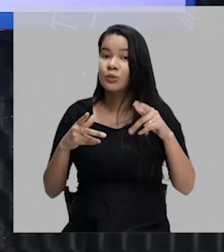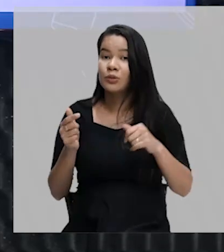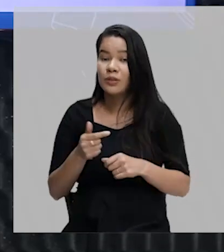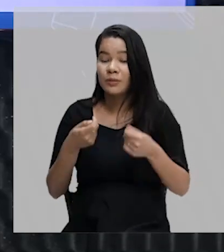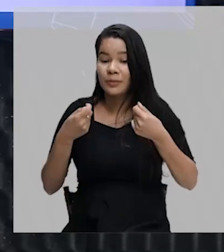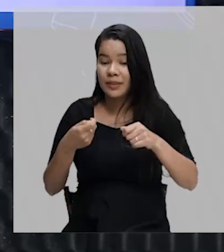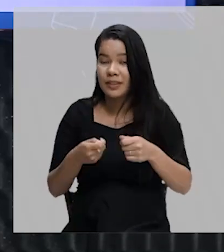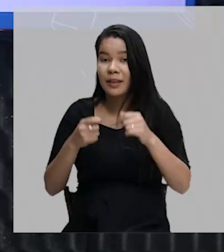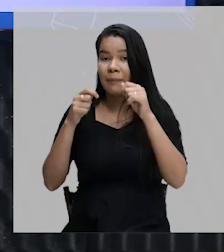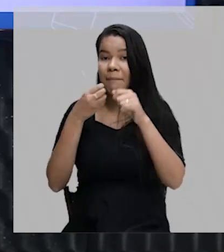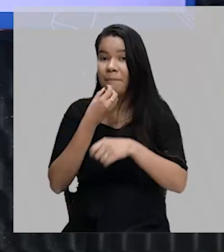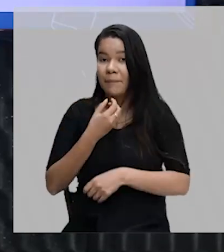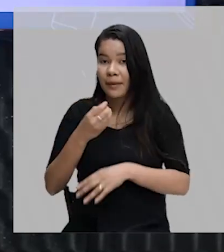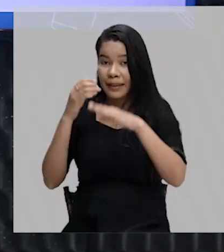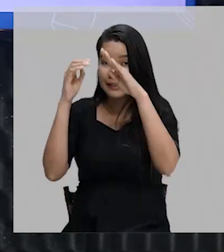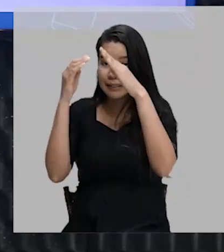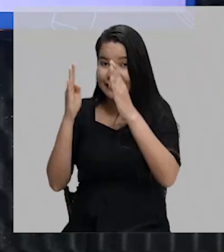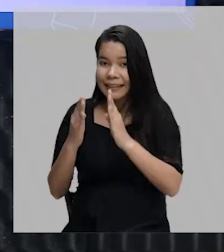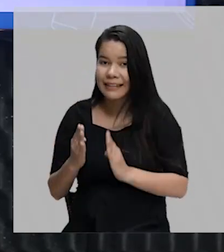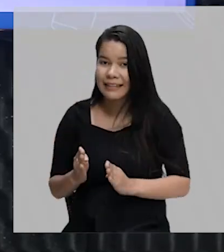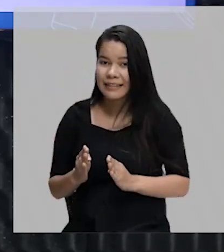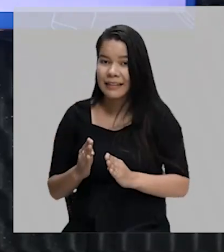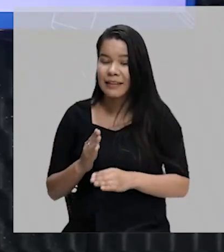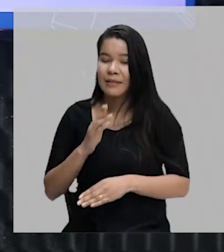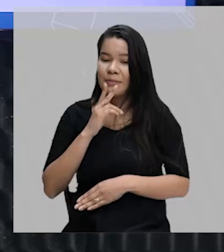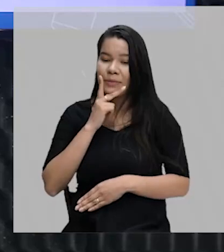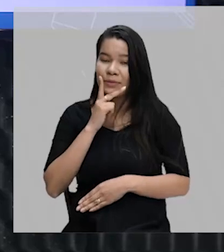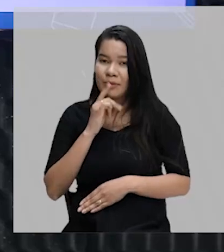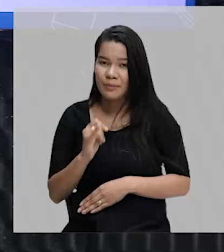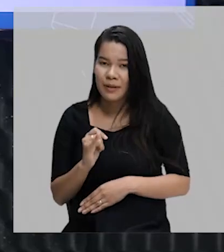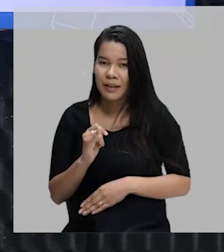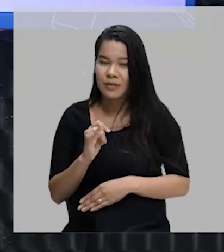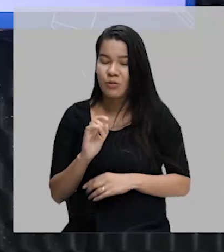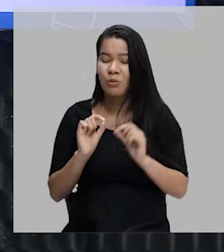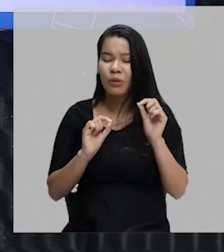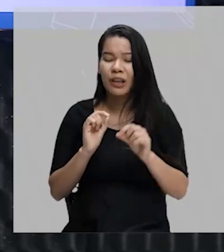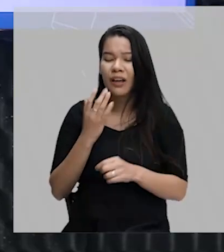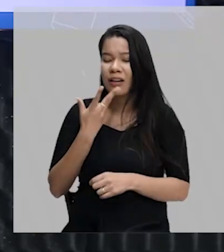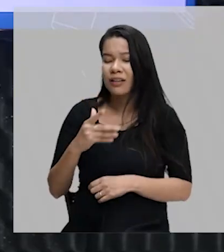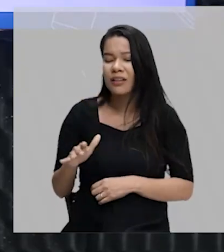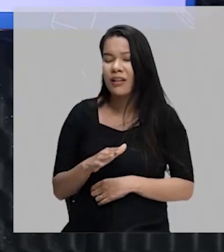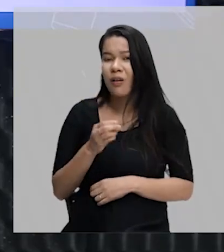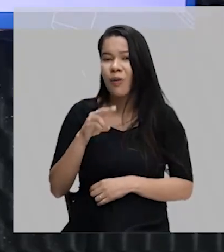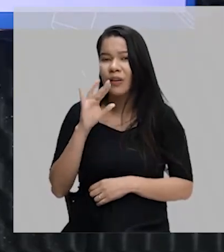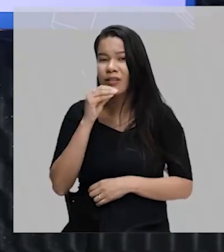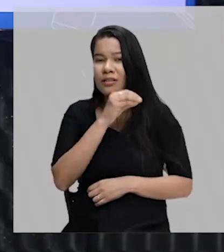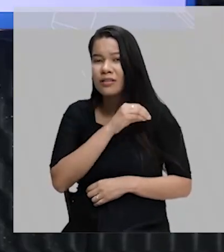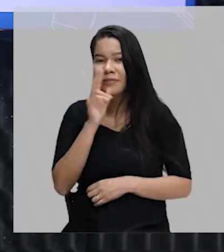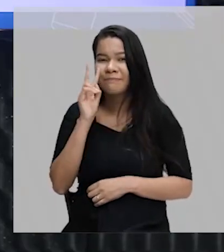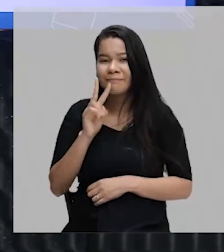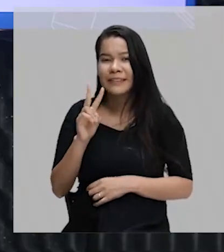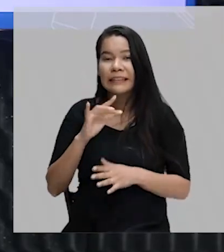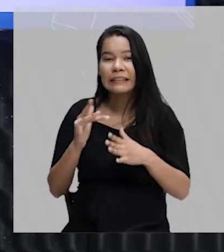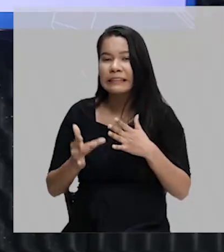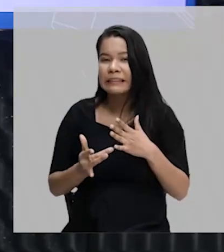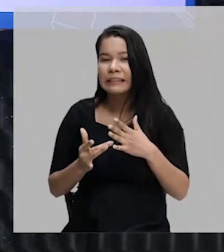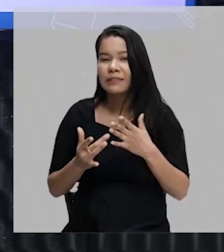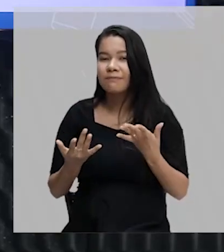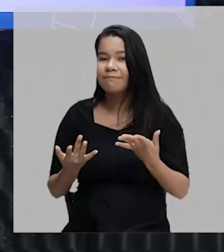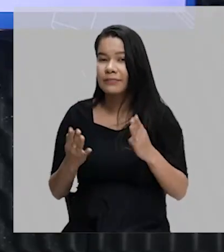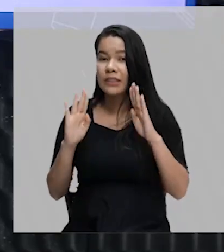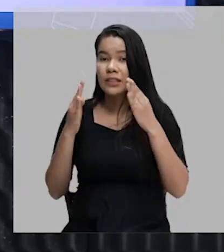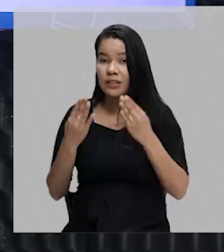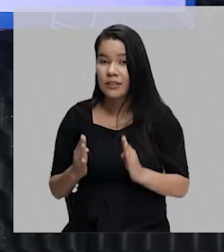bem acompanhado pelos pais, aquela criança, aquele adolescente, o que ele está vendo, precisa disso, tá? Então, uma das